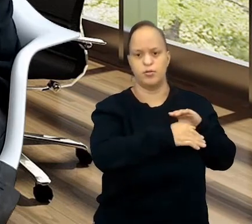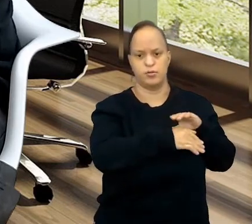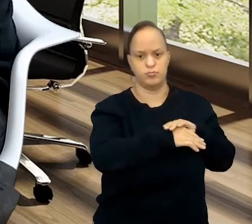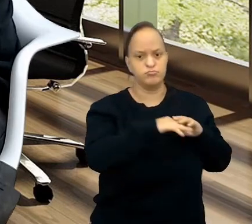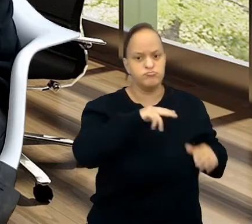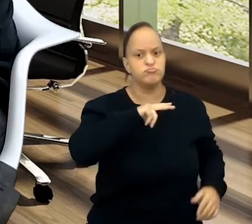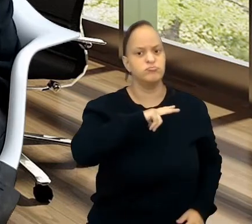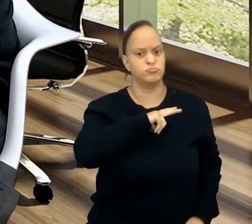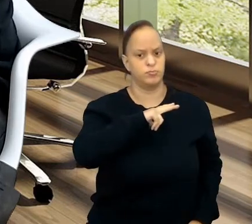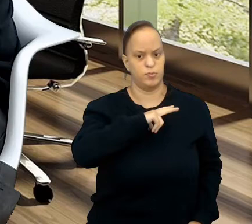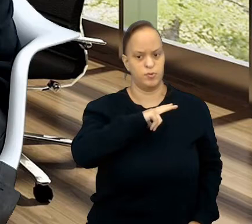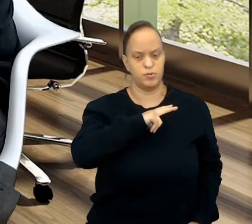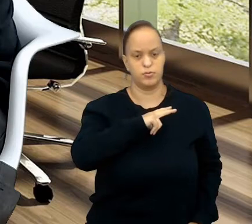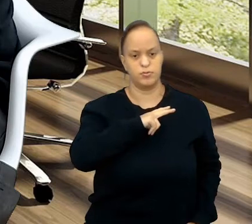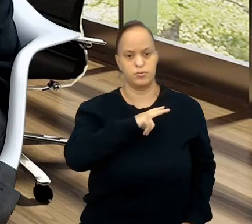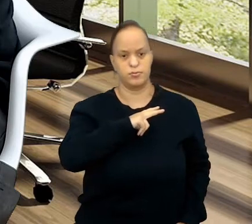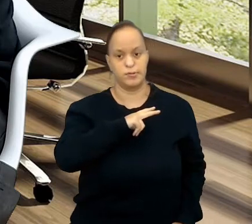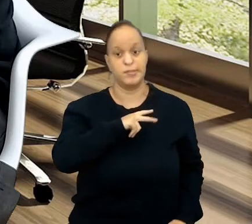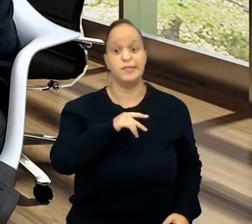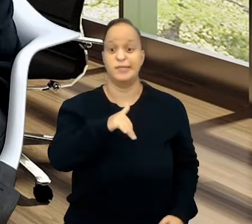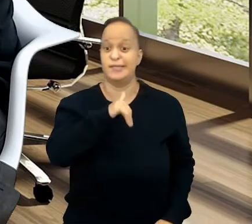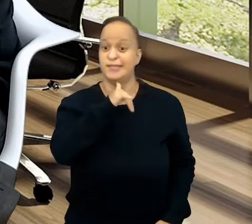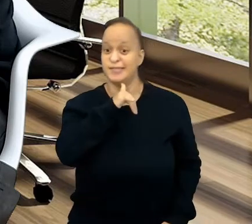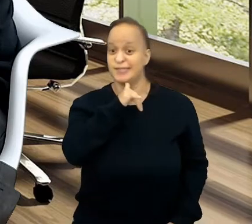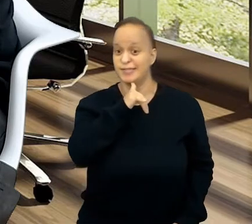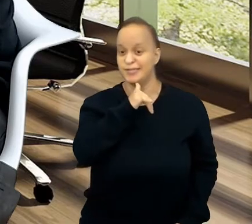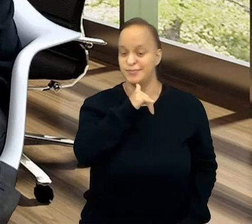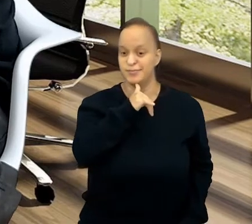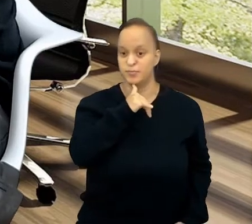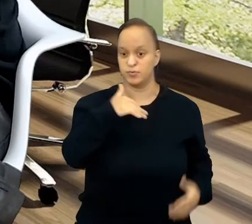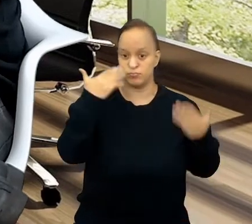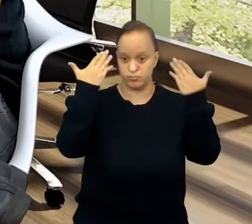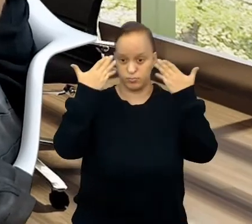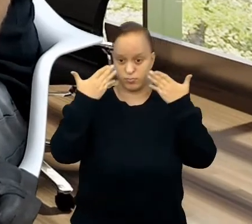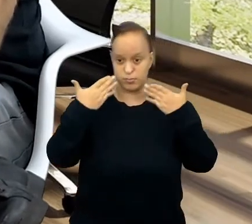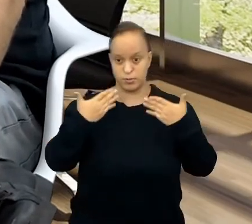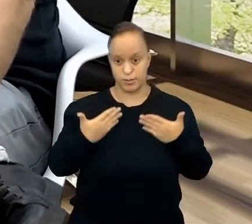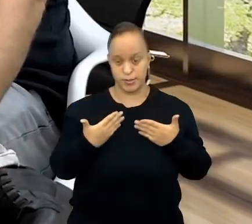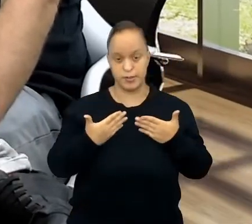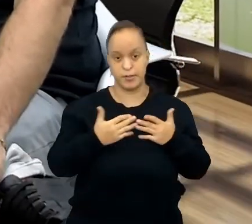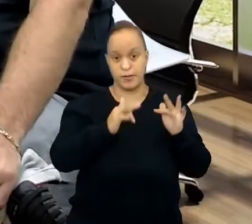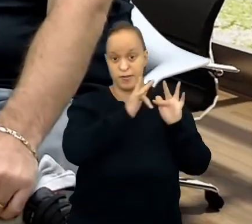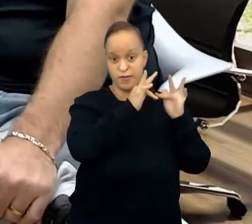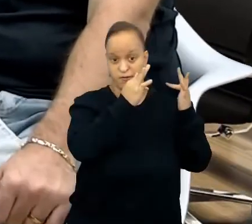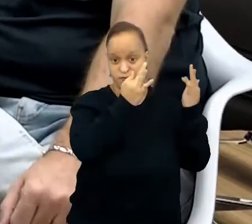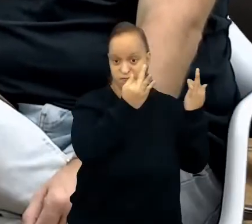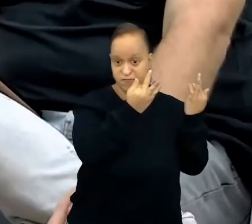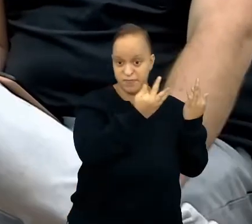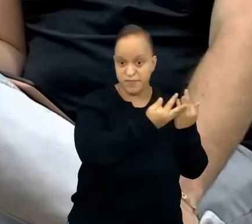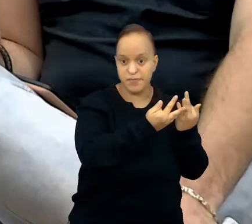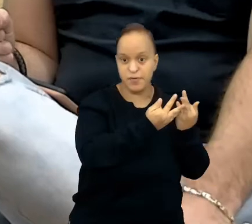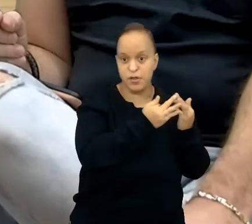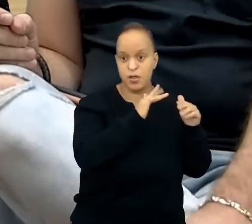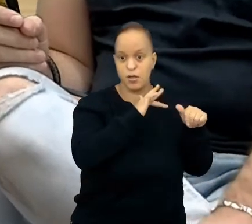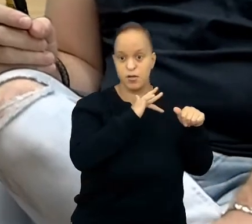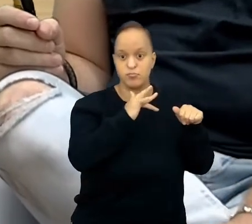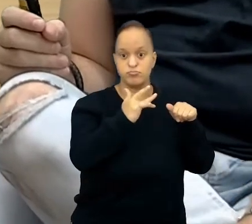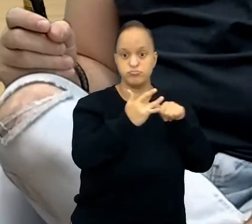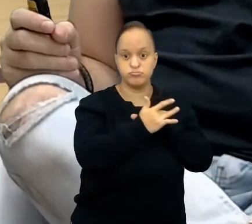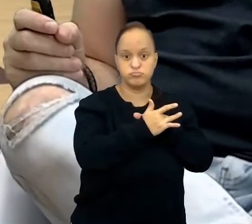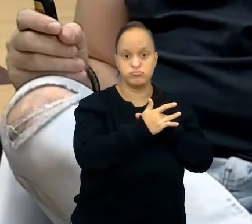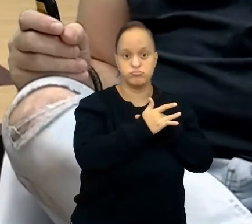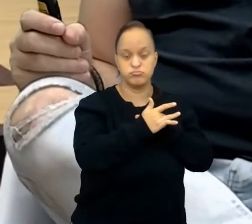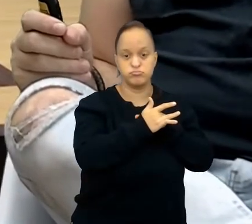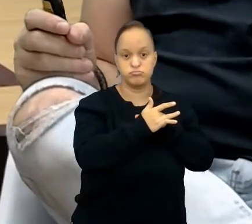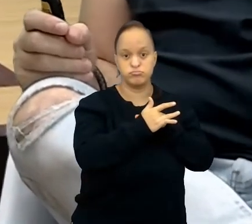fotos. É tipo, eu e minha família, a gente não posta foto nas redes sociais com ninguém